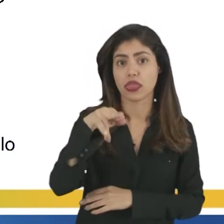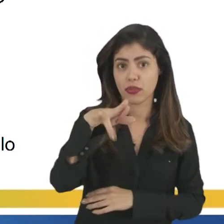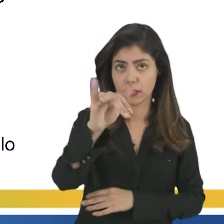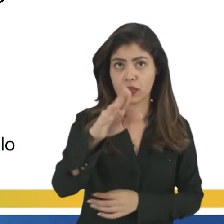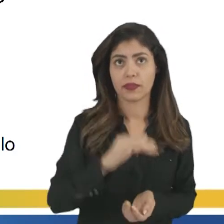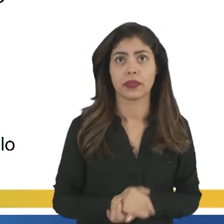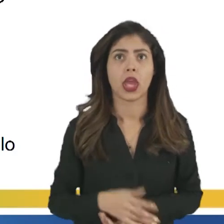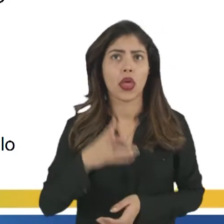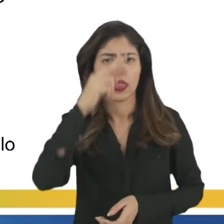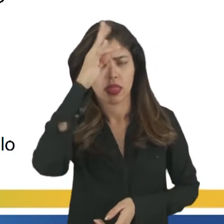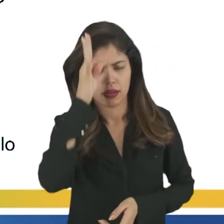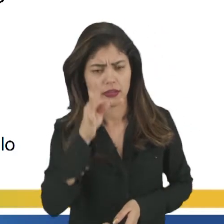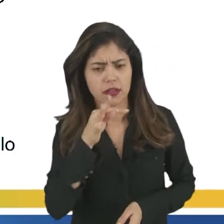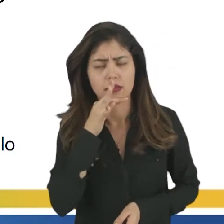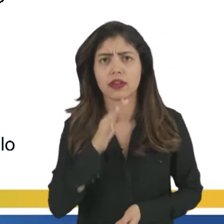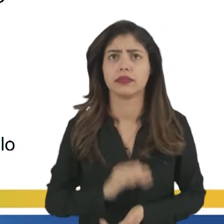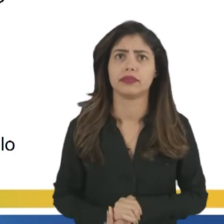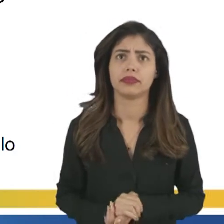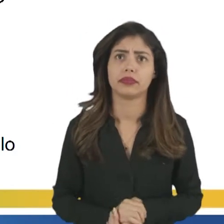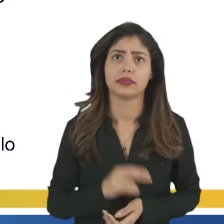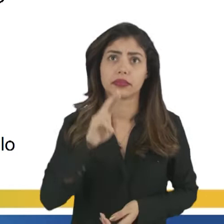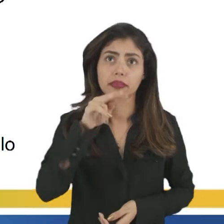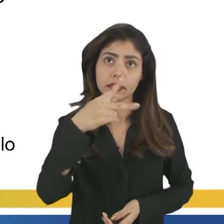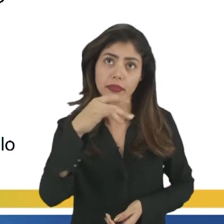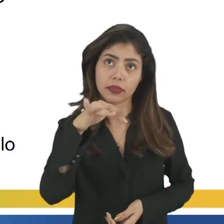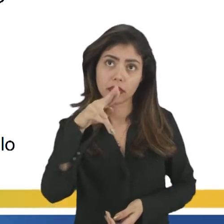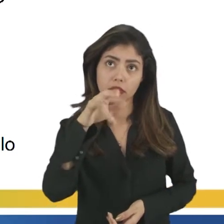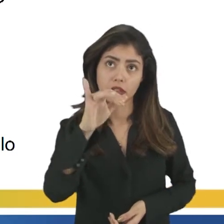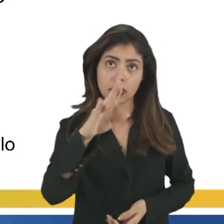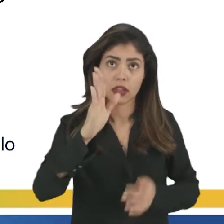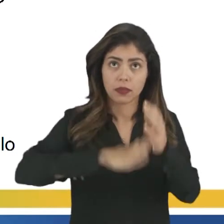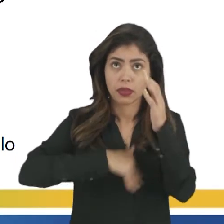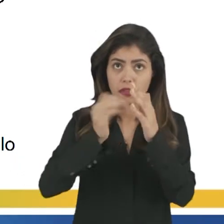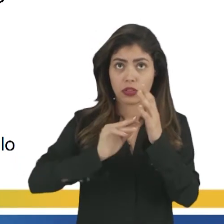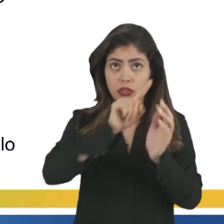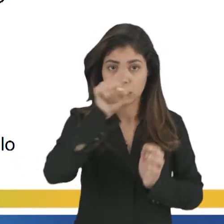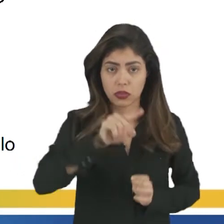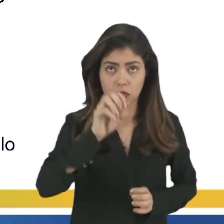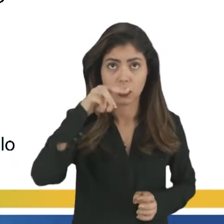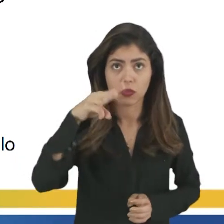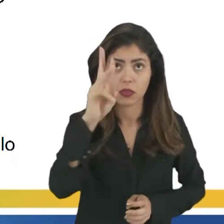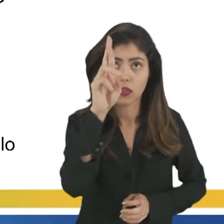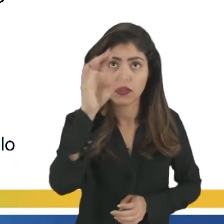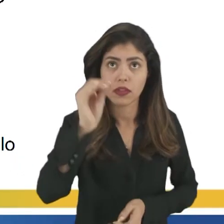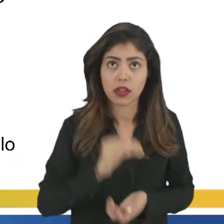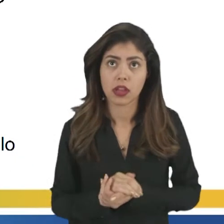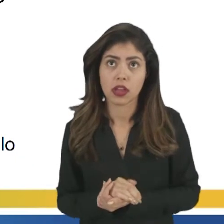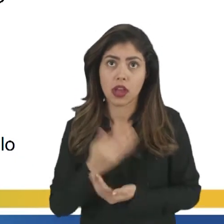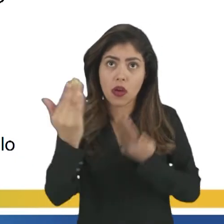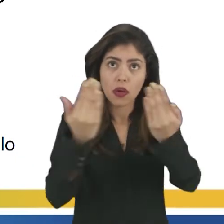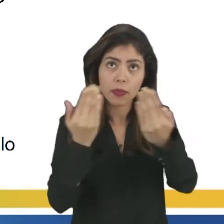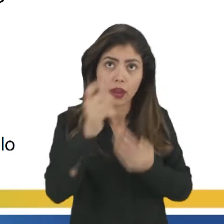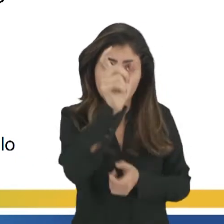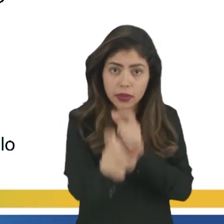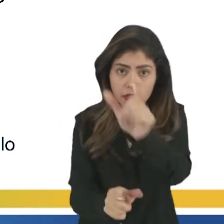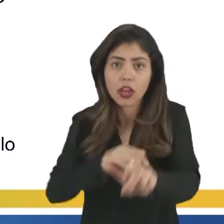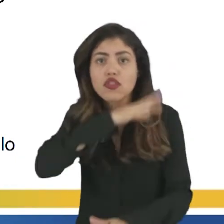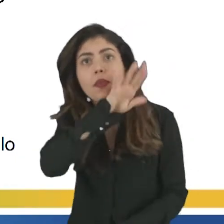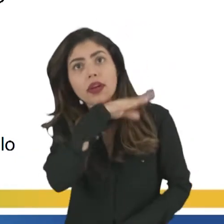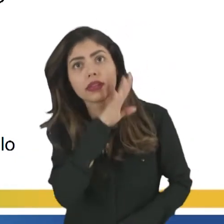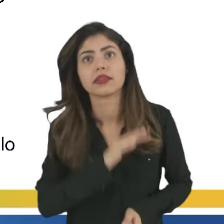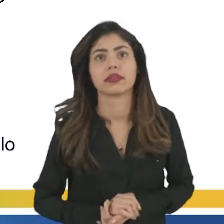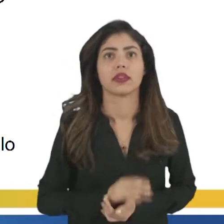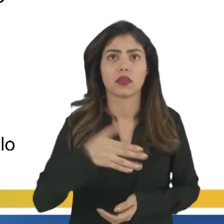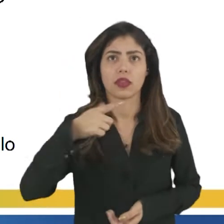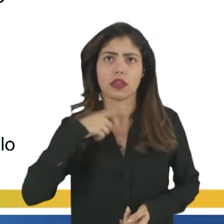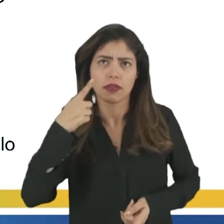Era tradição fenícia usar o pituxim, ou pintura zoomorfa, tá? consiste em comparar personagens a